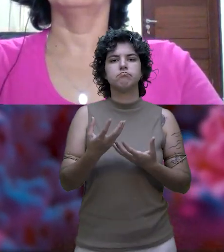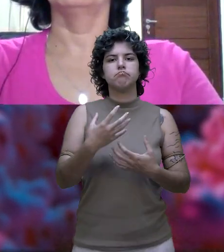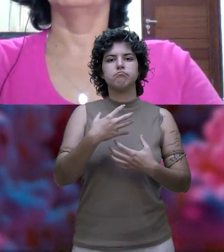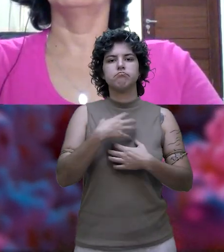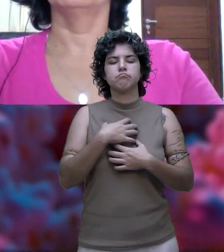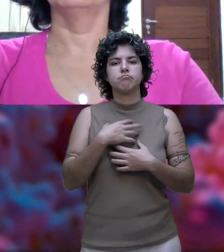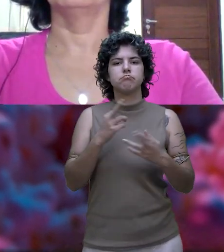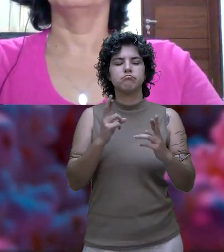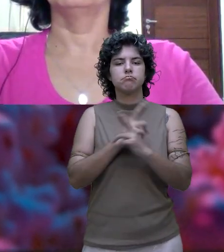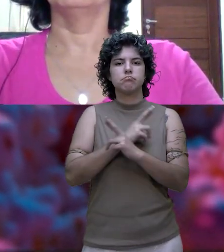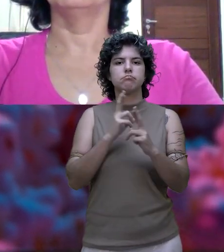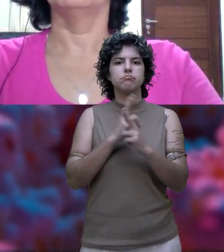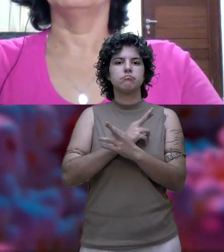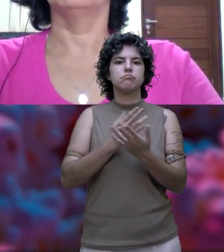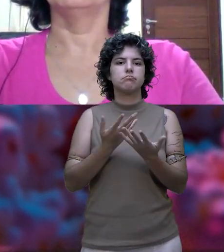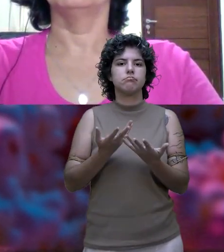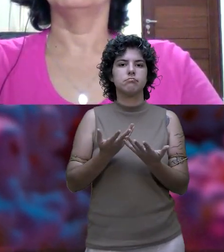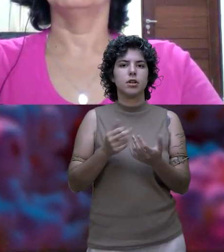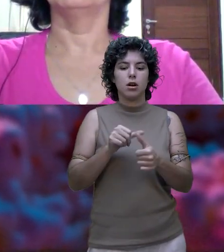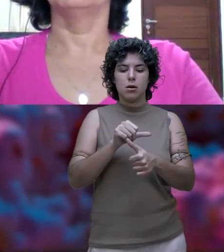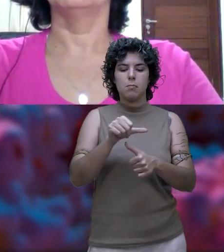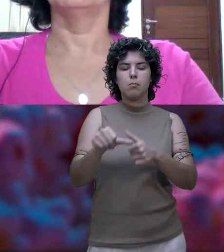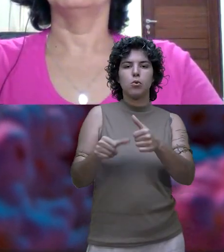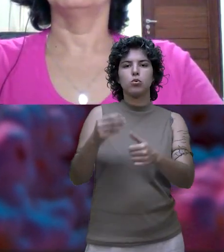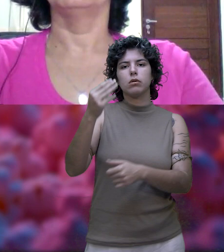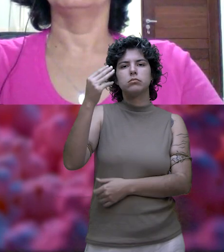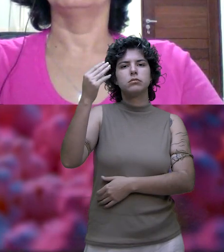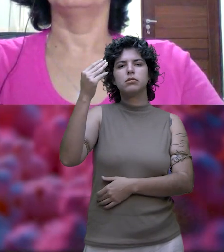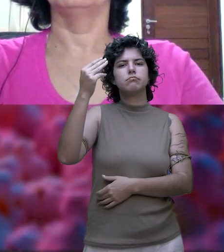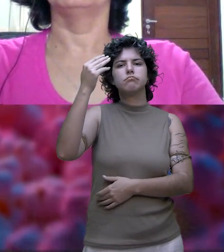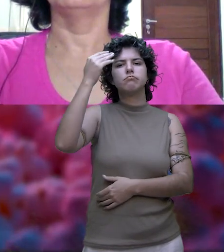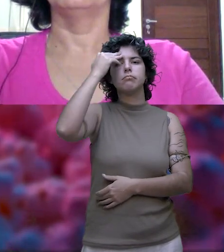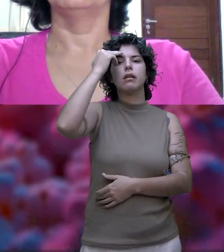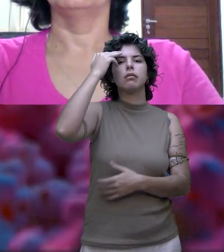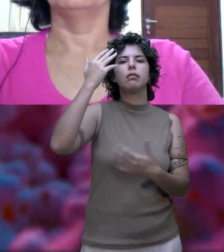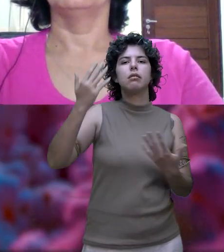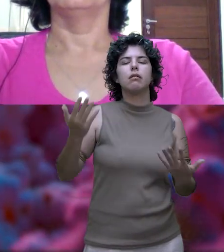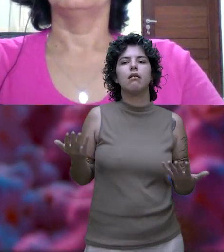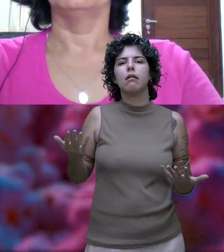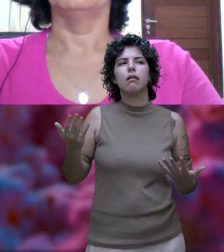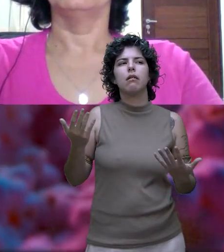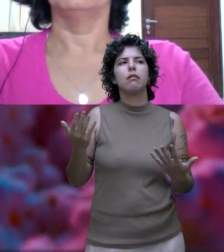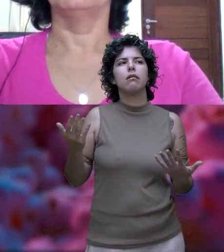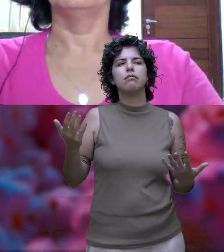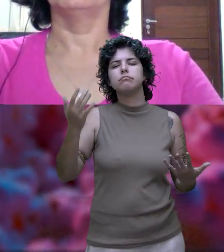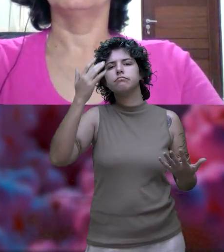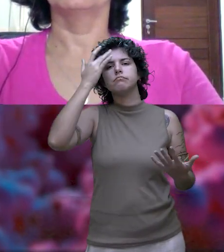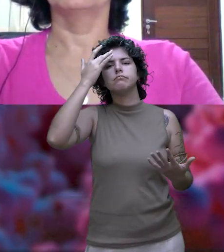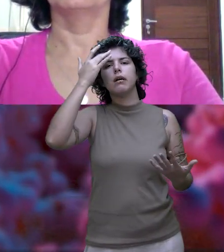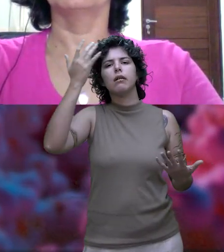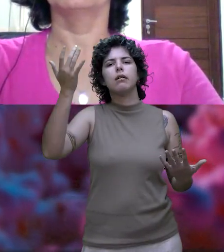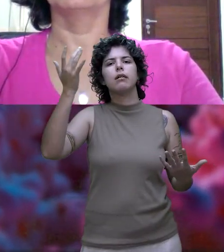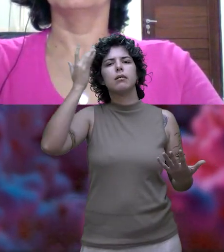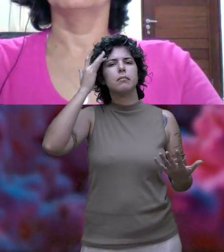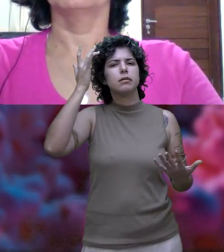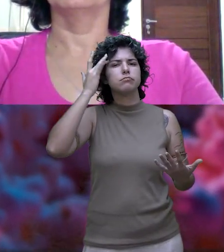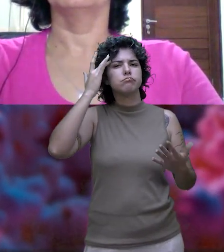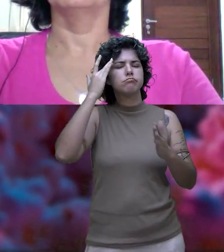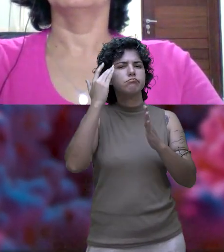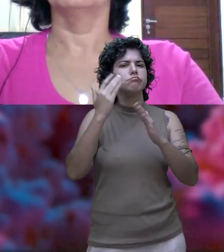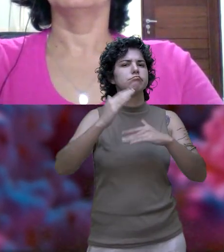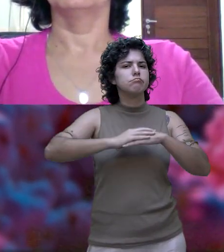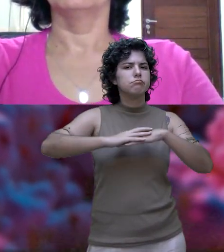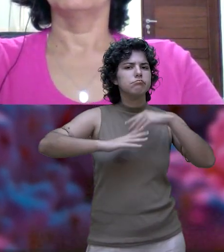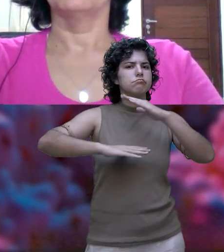relação a essa mudança de mentalidade, essa abertura de possibilidade, principalmente com os novos editais,